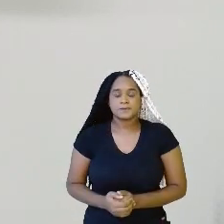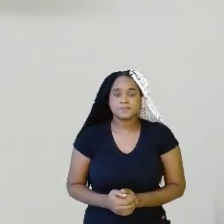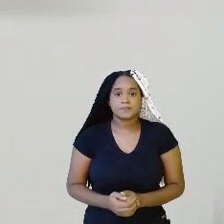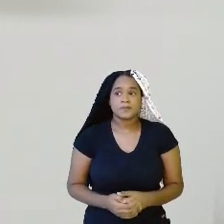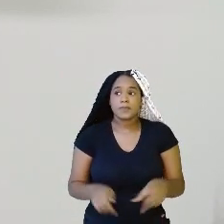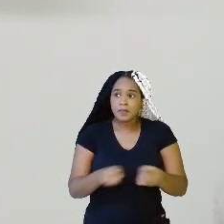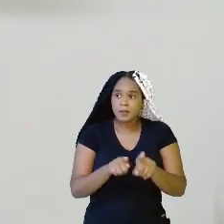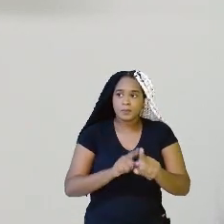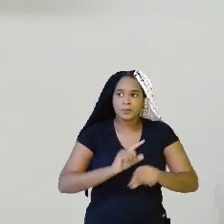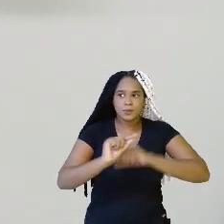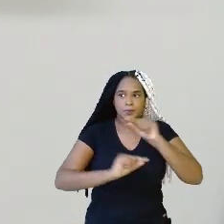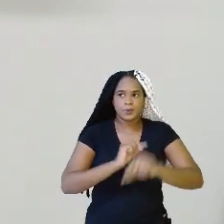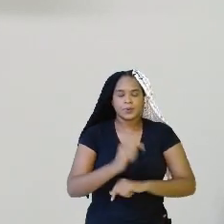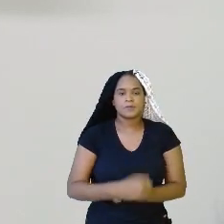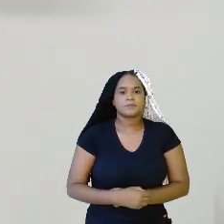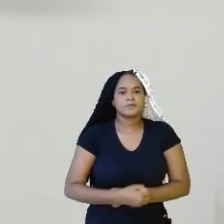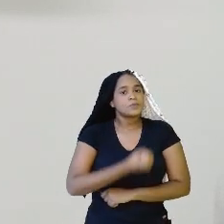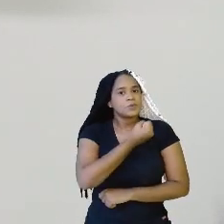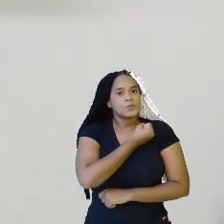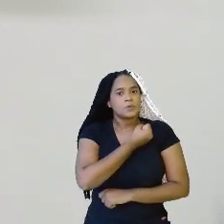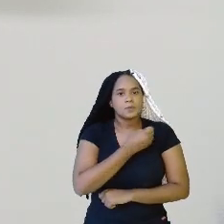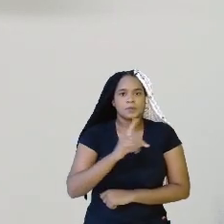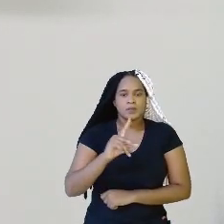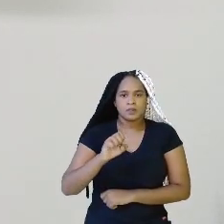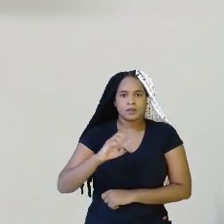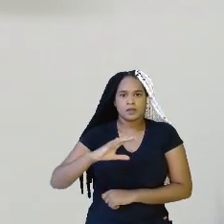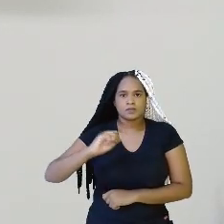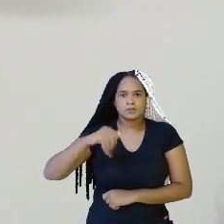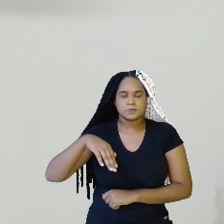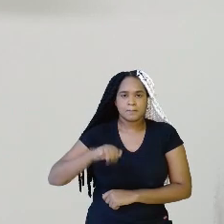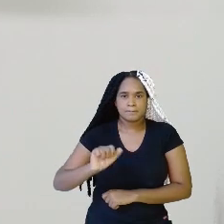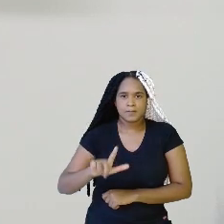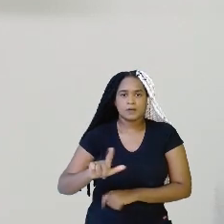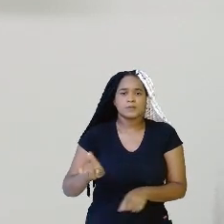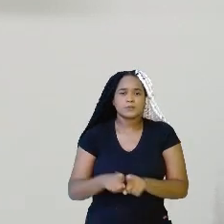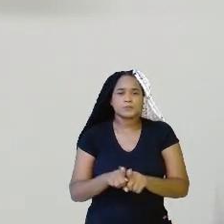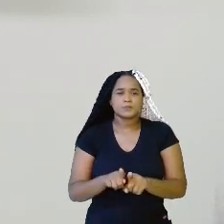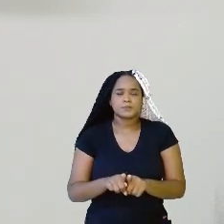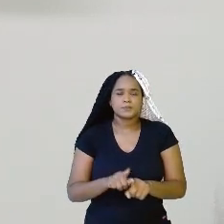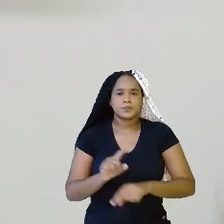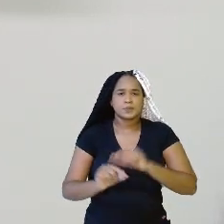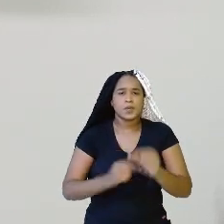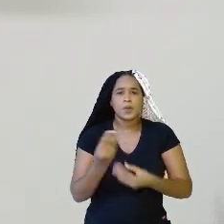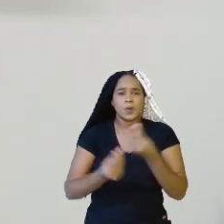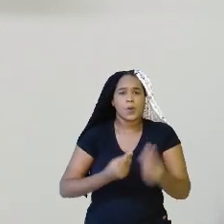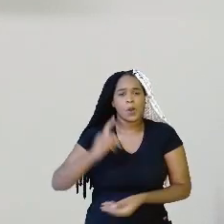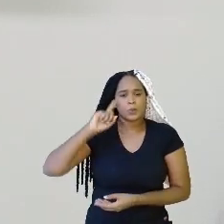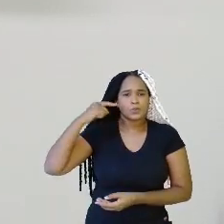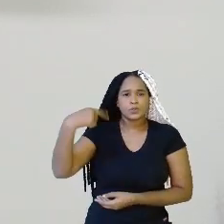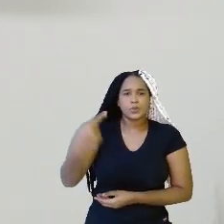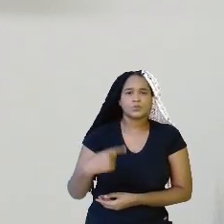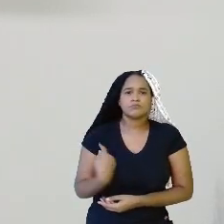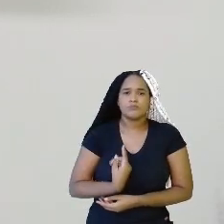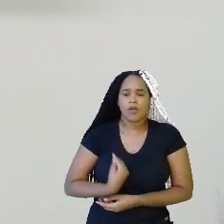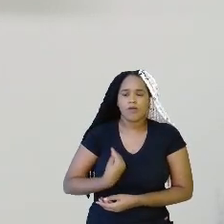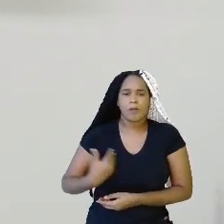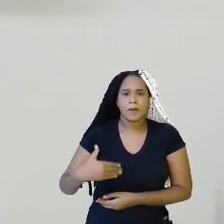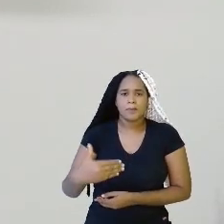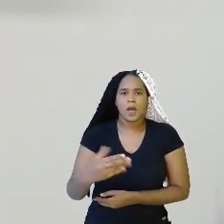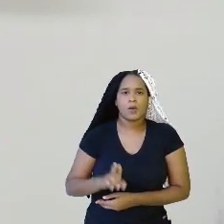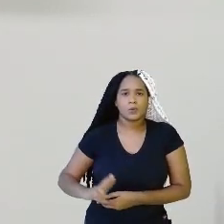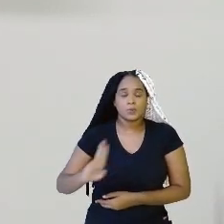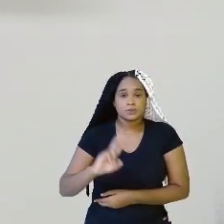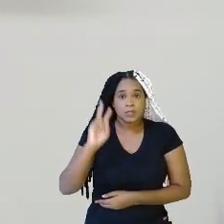gente trabalhou os números decimais, o que são, como eles são utilizados no dia a dia. Lembrando,